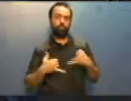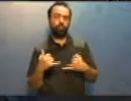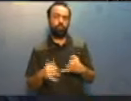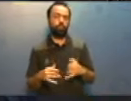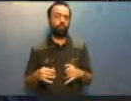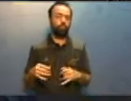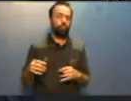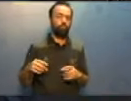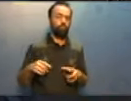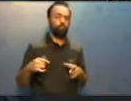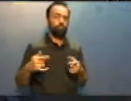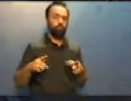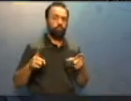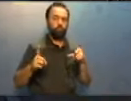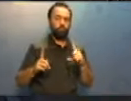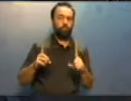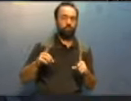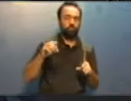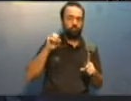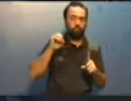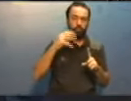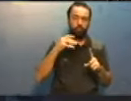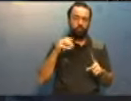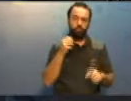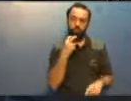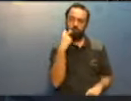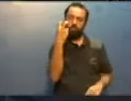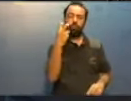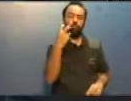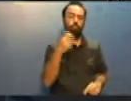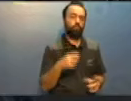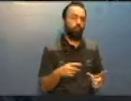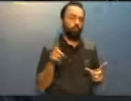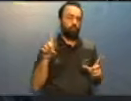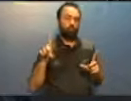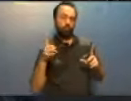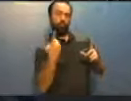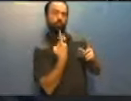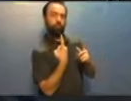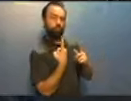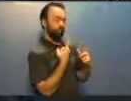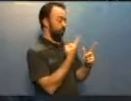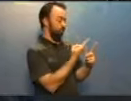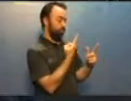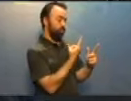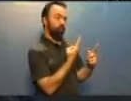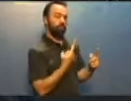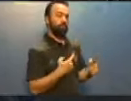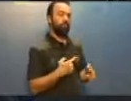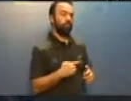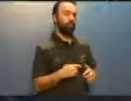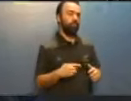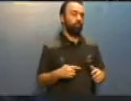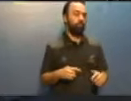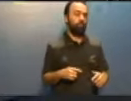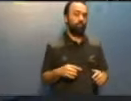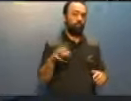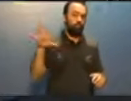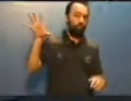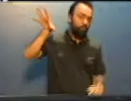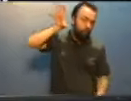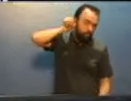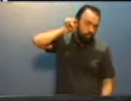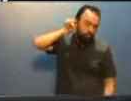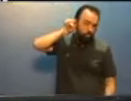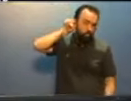e o nosso parceiro nos chama, automaticamente nós viramos o nosso corpo para ele, graças ao sentido da audição. Então os ouvidos,